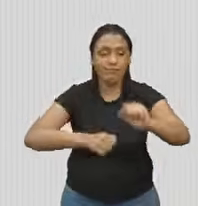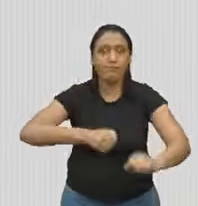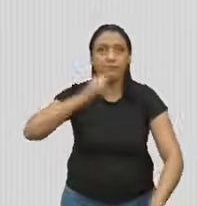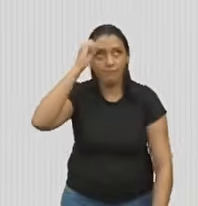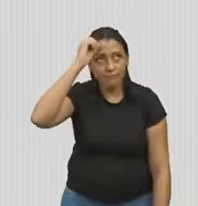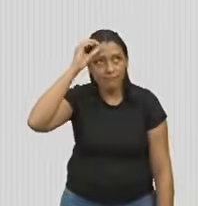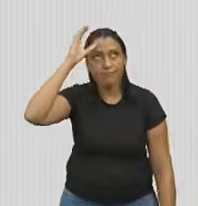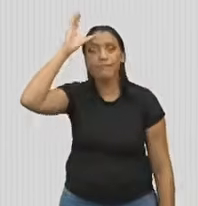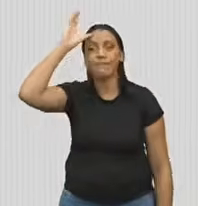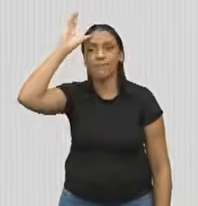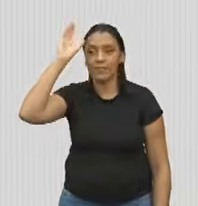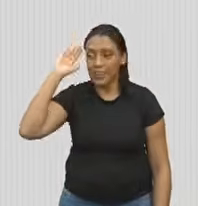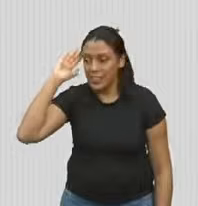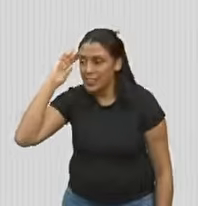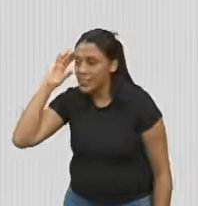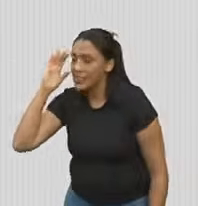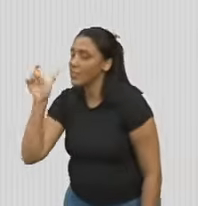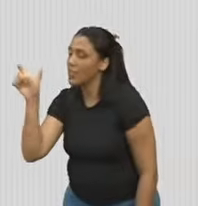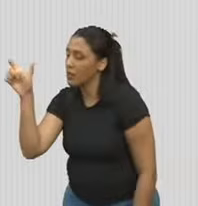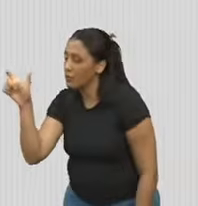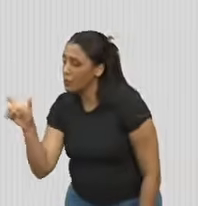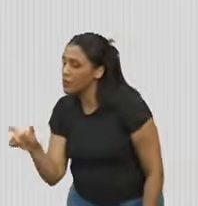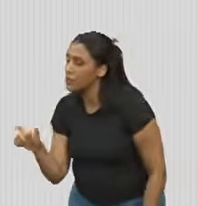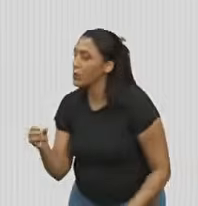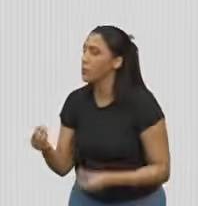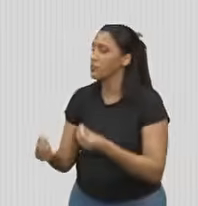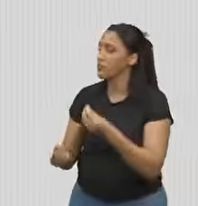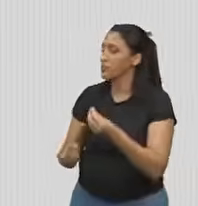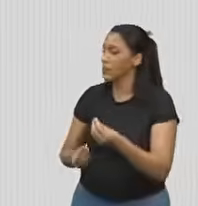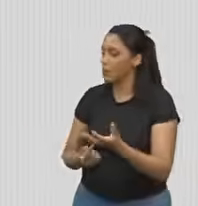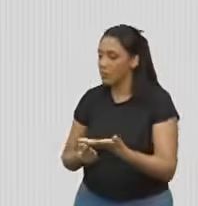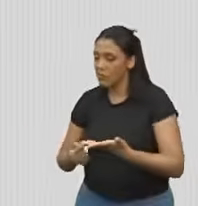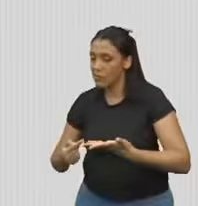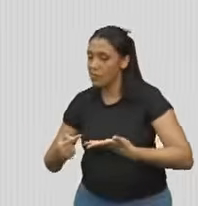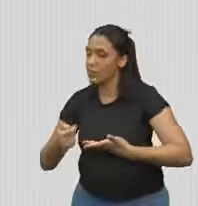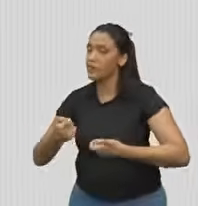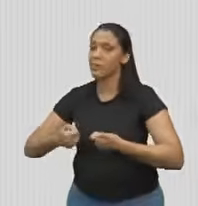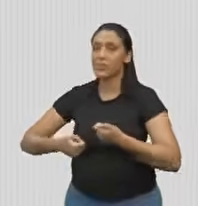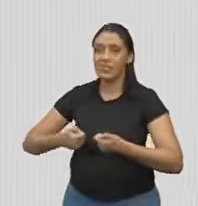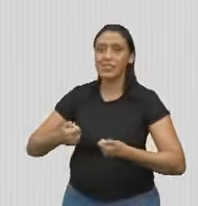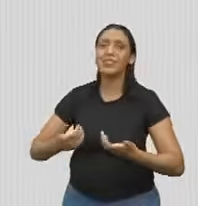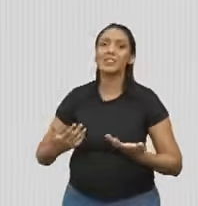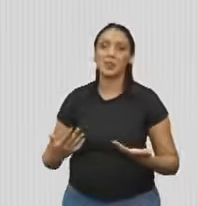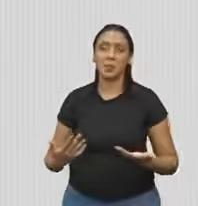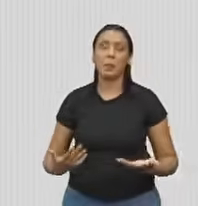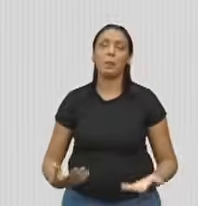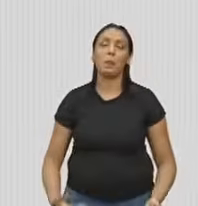um cliente novo, são desafios lançados a todo momento. Hoje,